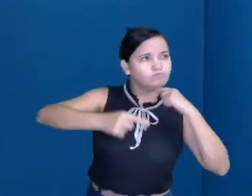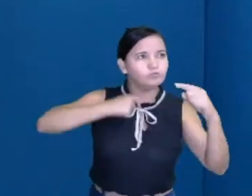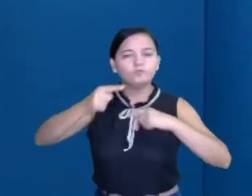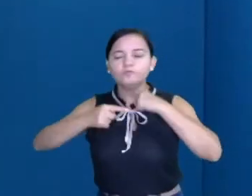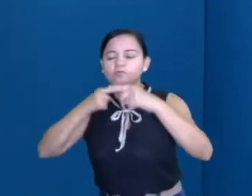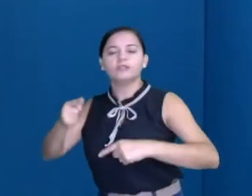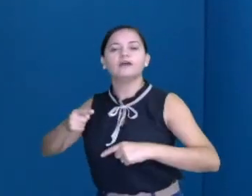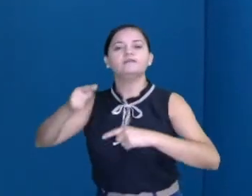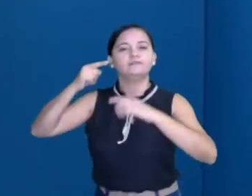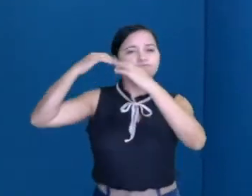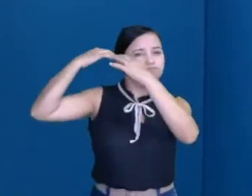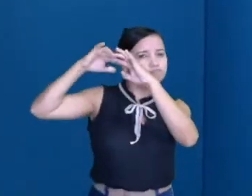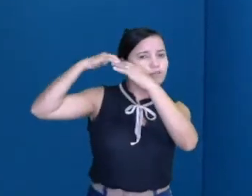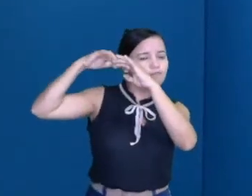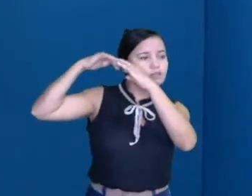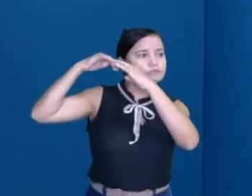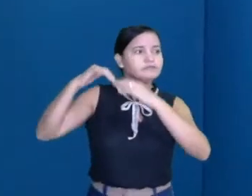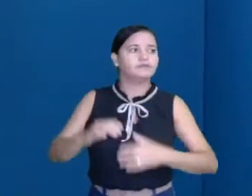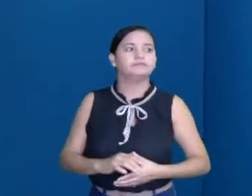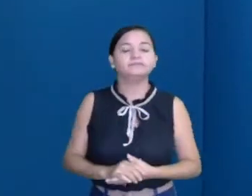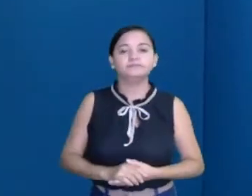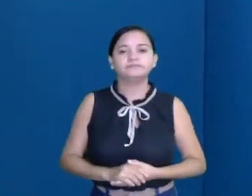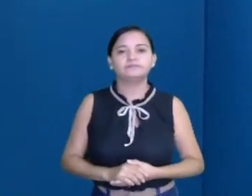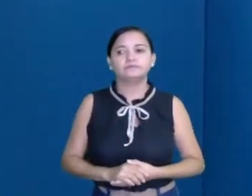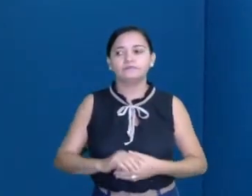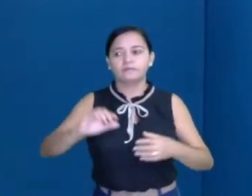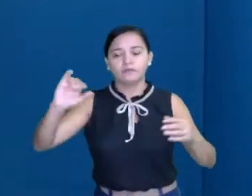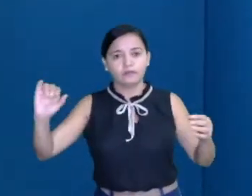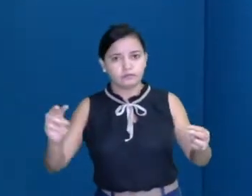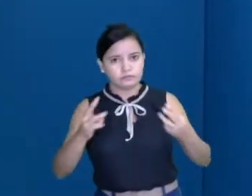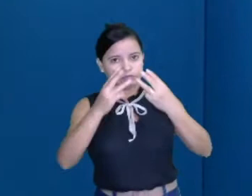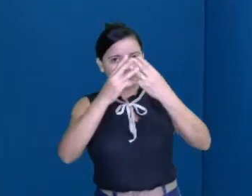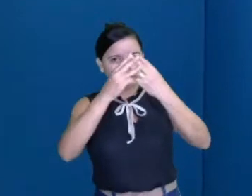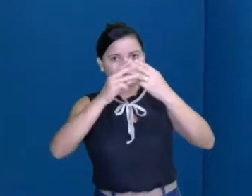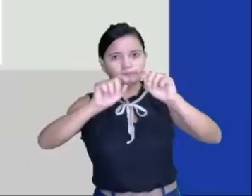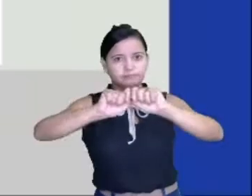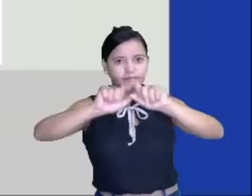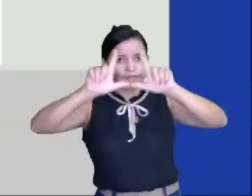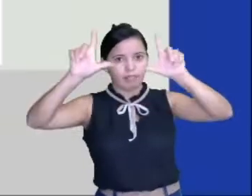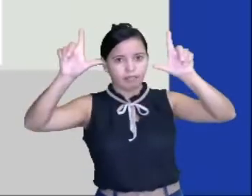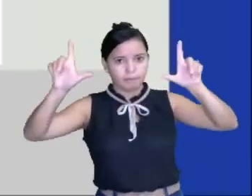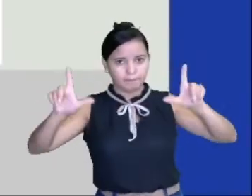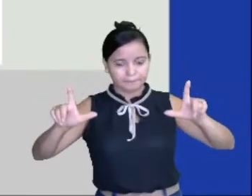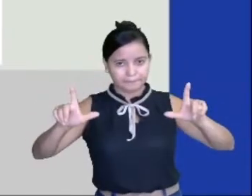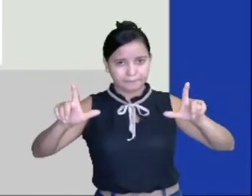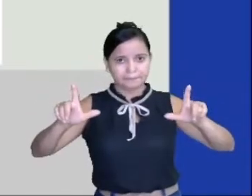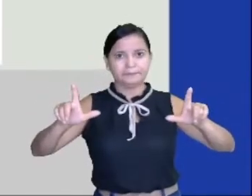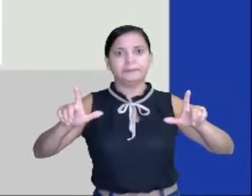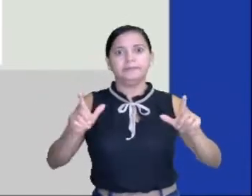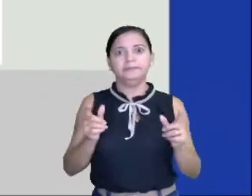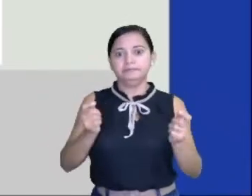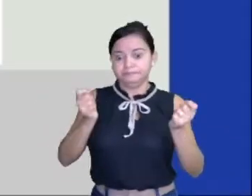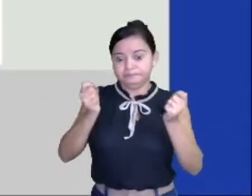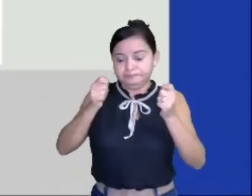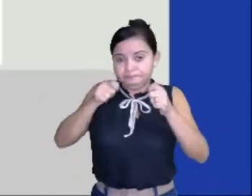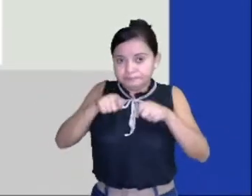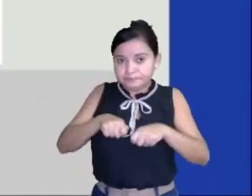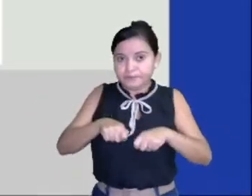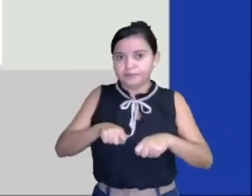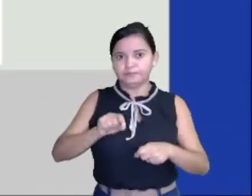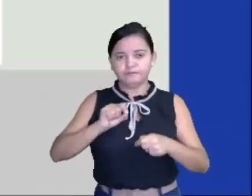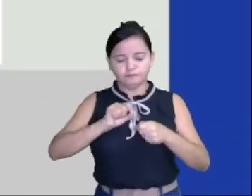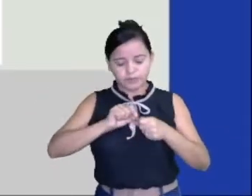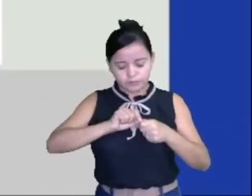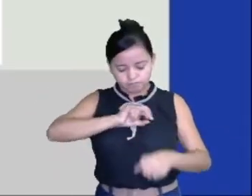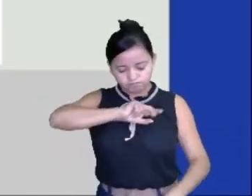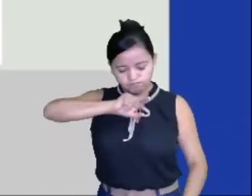reflexiva. Vamos lá, produção, para o nosso próximo slide. E já vou pedir para que a produção amplie esse slide para que a gente possa fazer